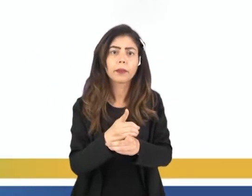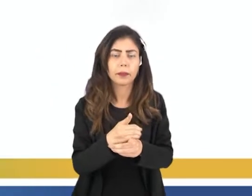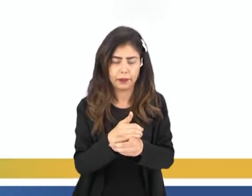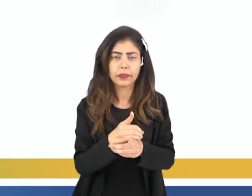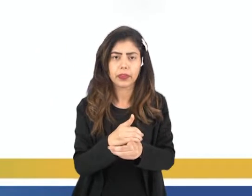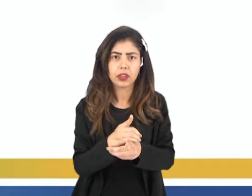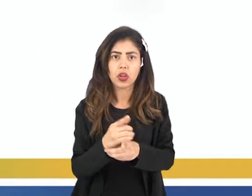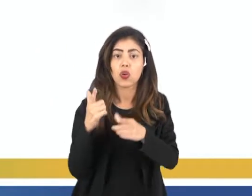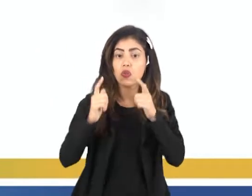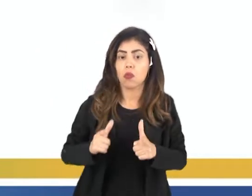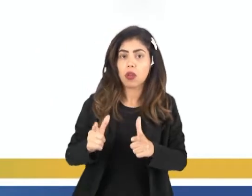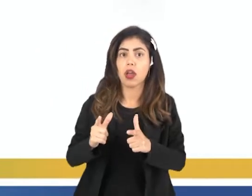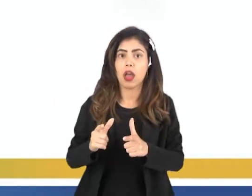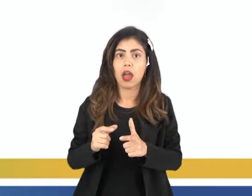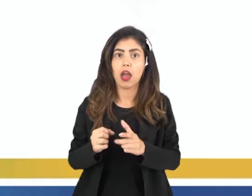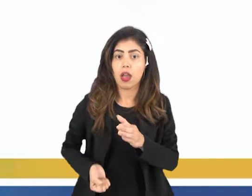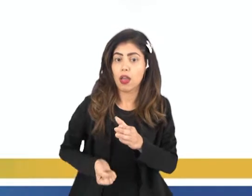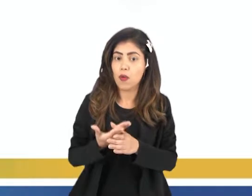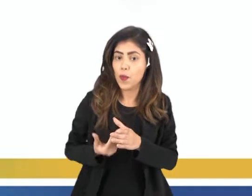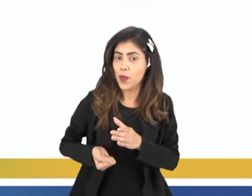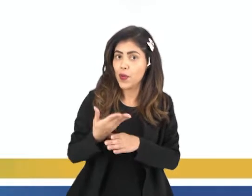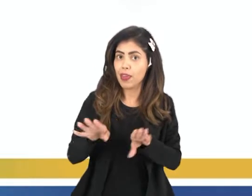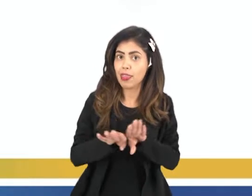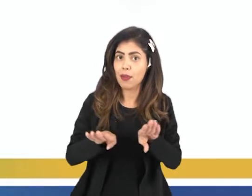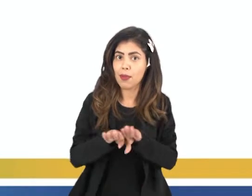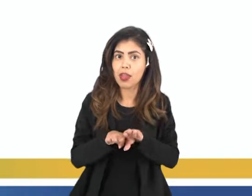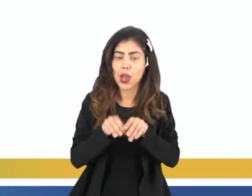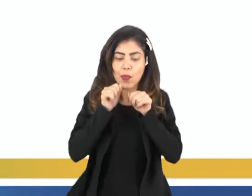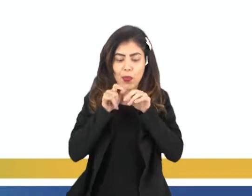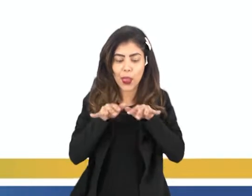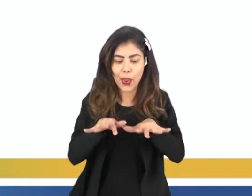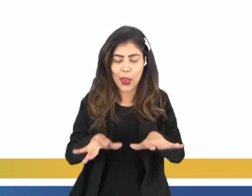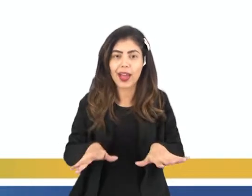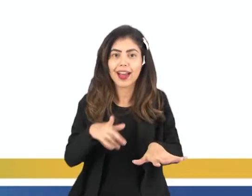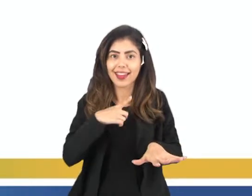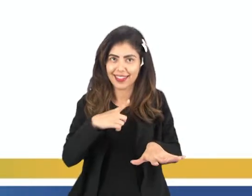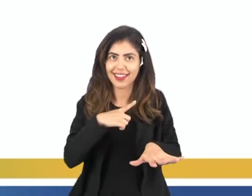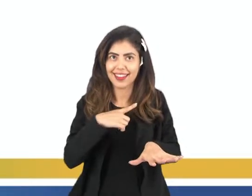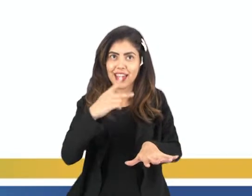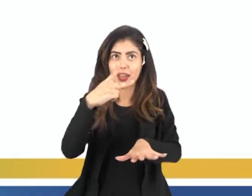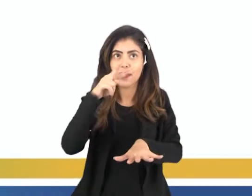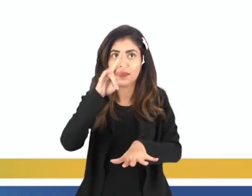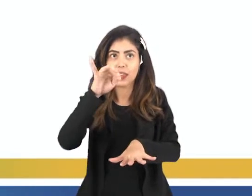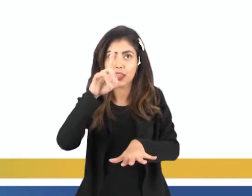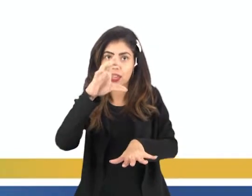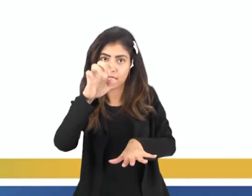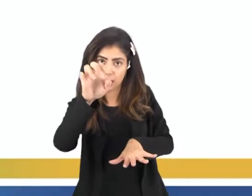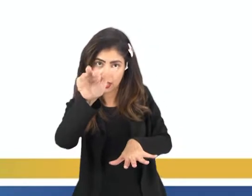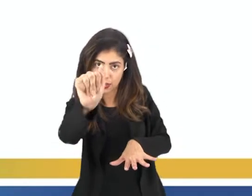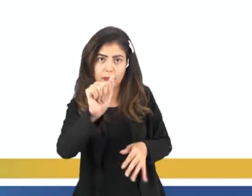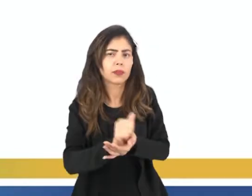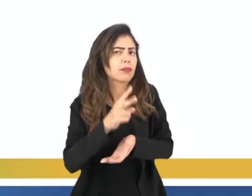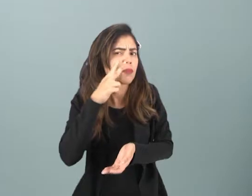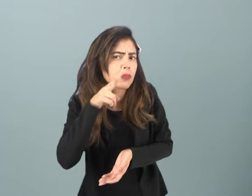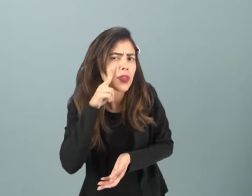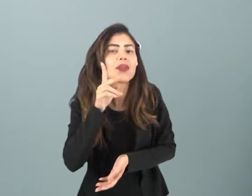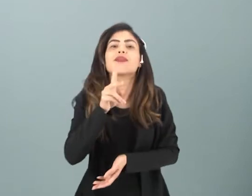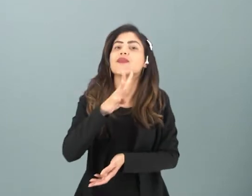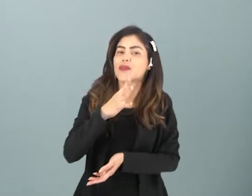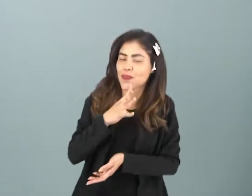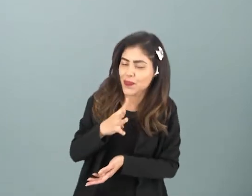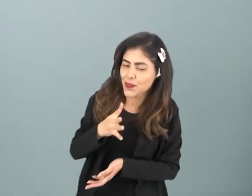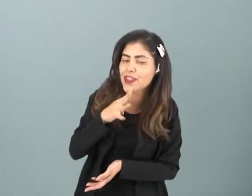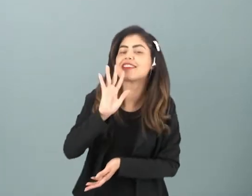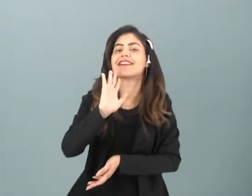locais adequados para a reprodução e desova. É o que se chama de piracema. Quem está me ouvindo aí com